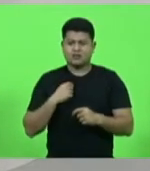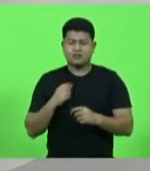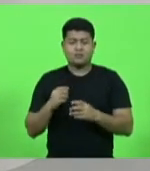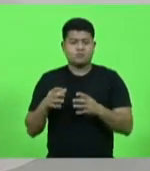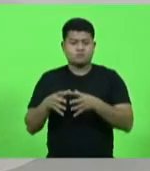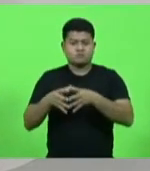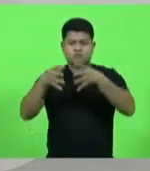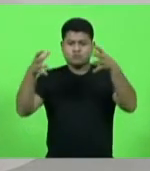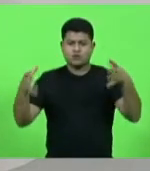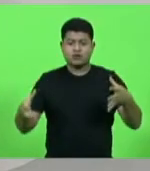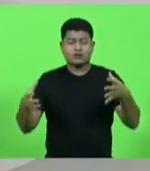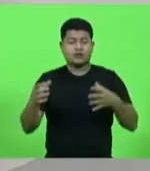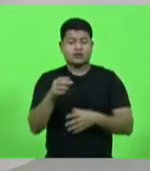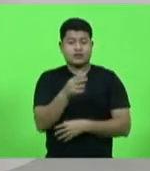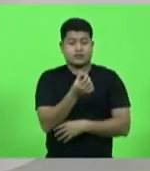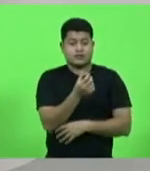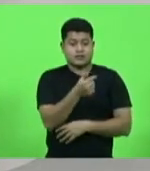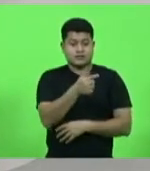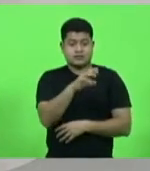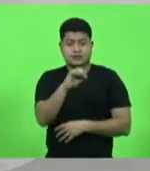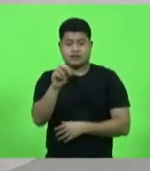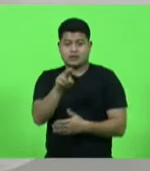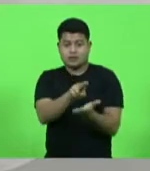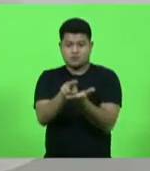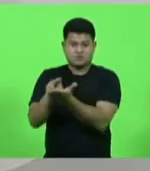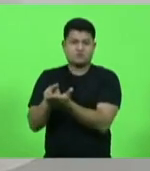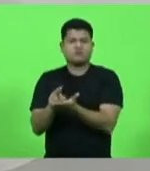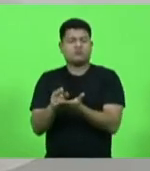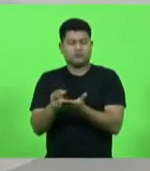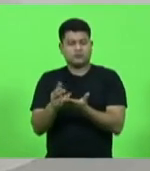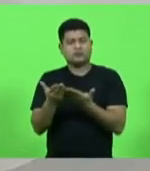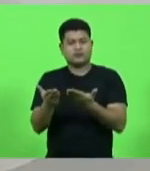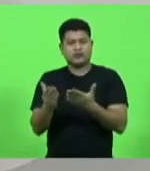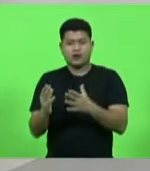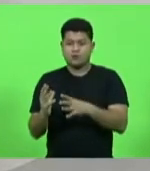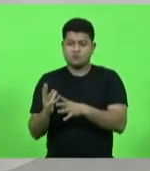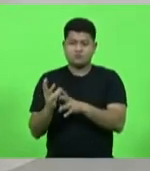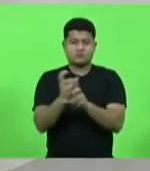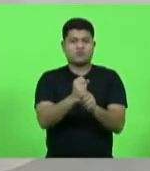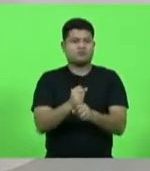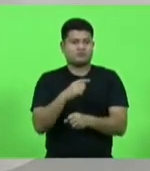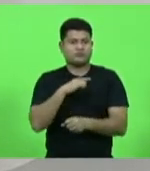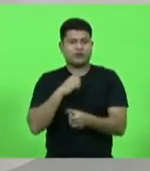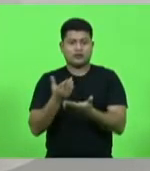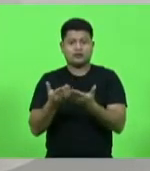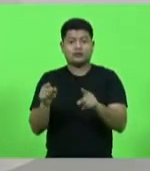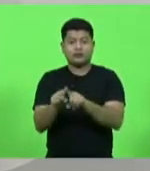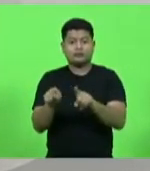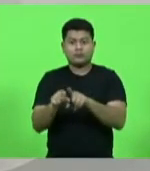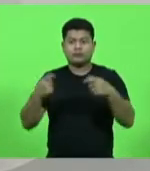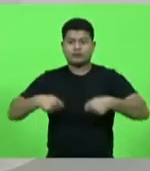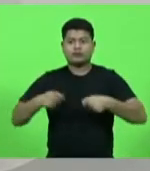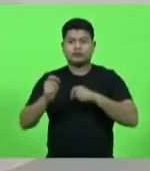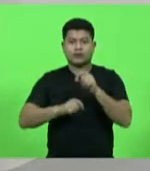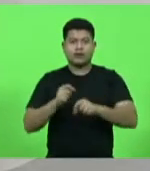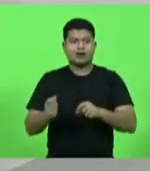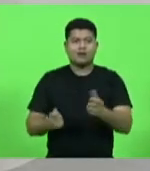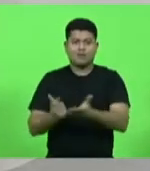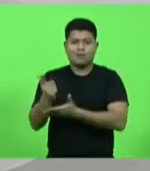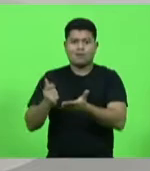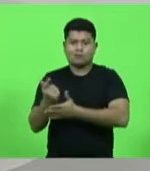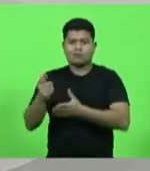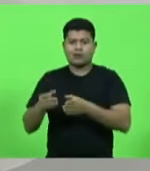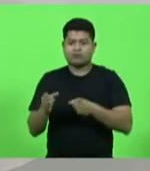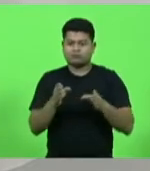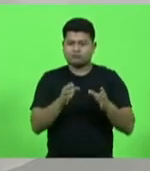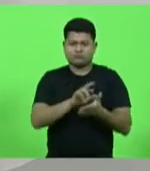700 leitos em operação, mas ele precisa agora compor o seu mobiliário. O Estado fará o aporte de recursos na ordem de 30